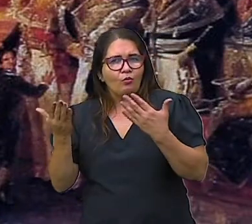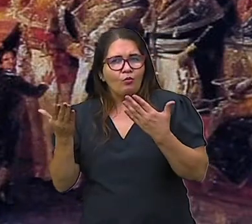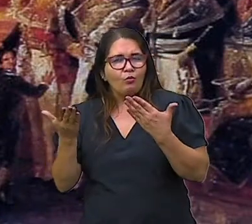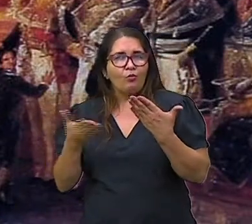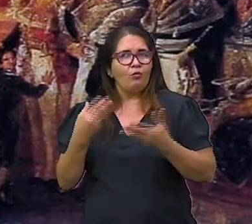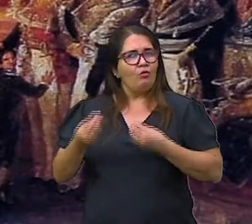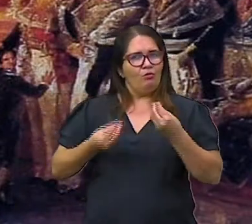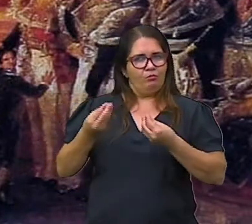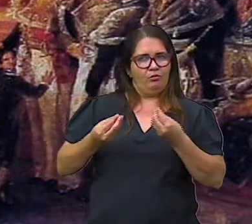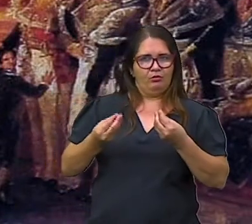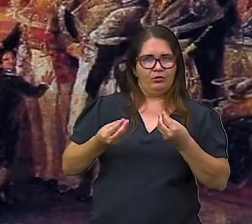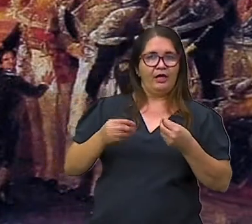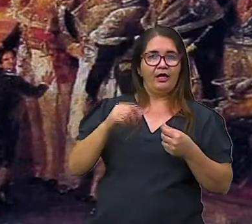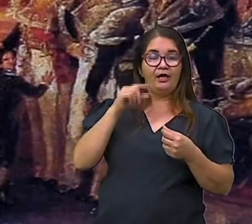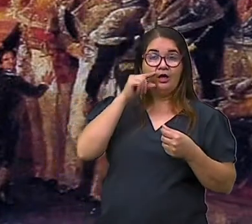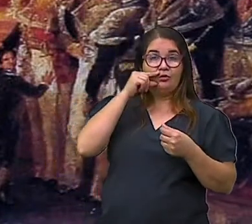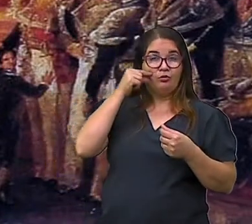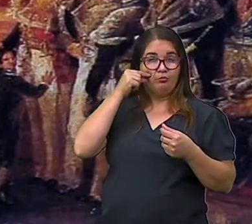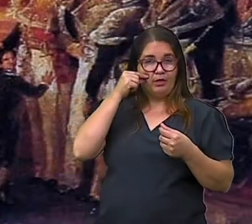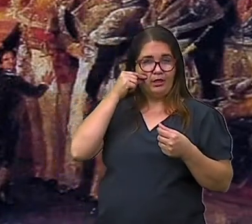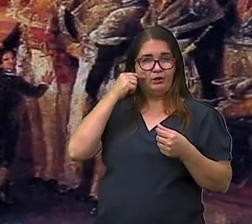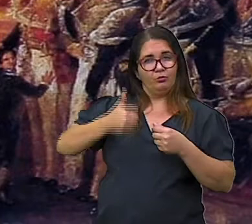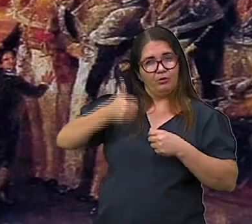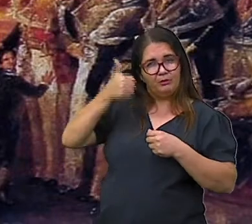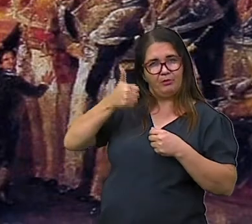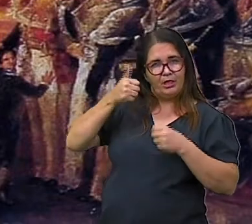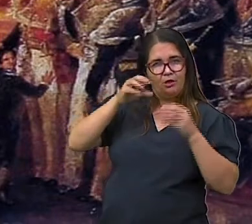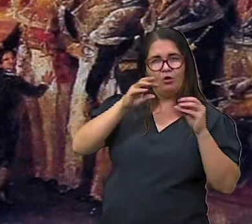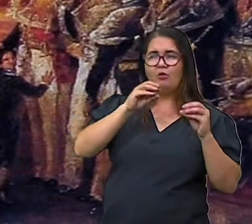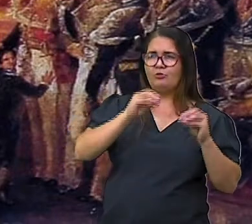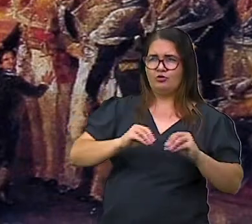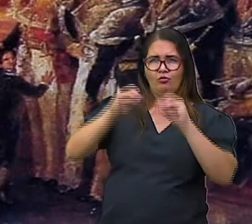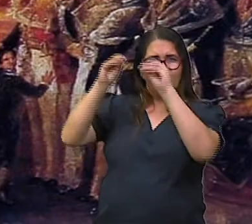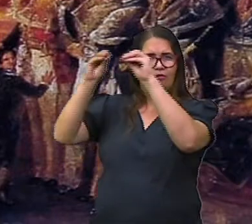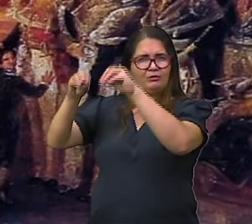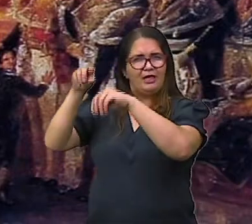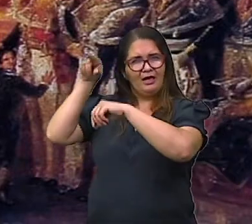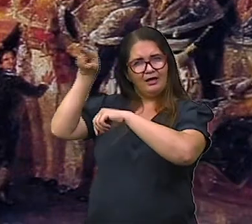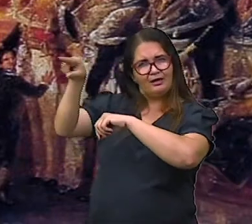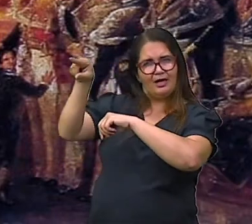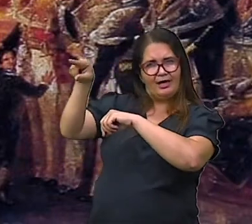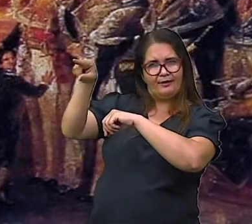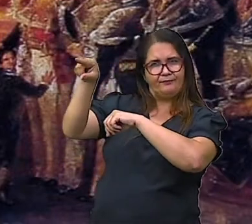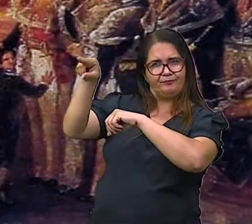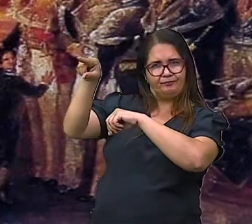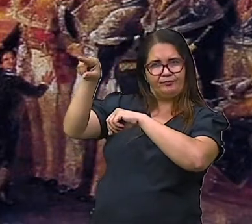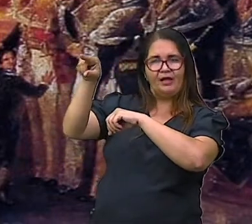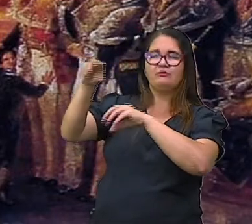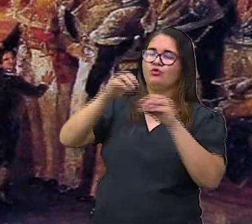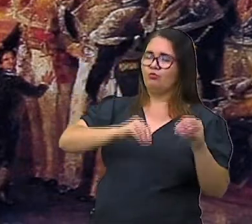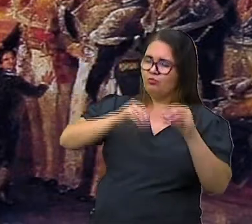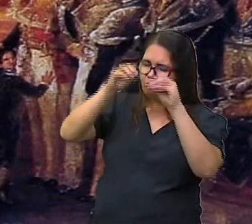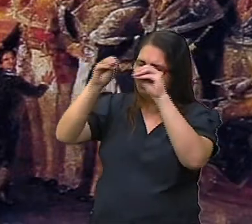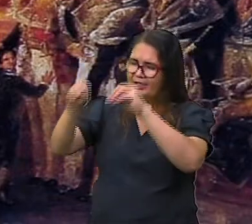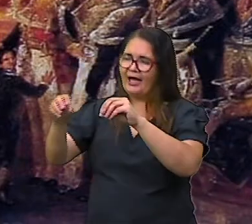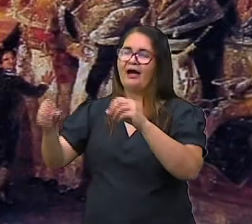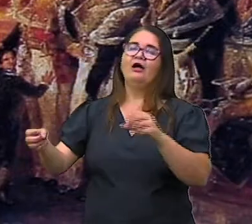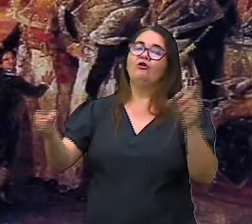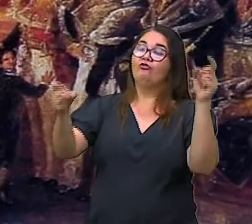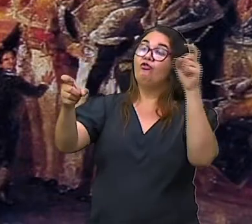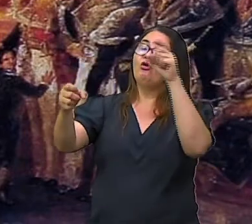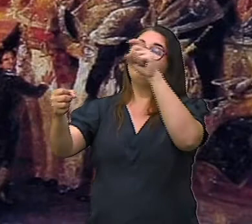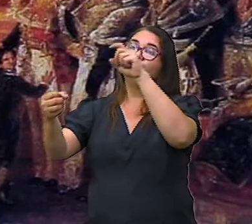guerra, porque o irmão dele usurpou o trono da filha de Dom Pedro I, Maria da